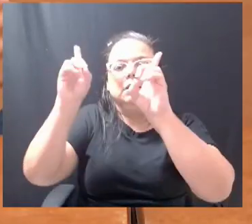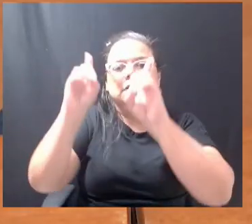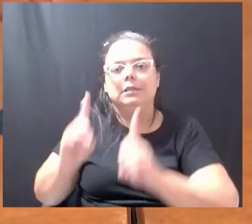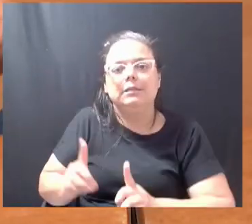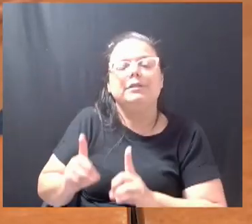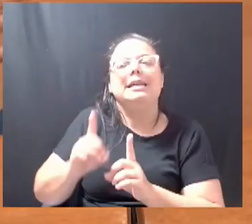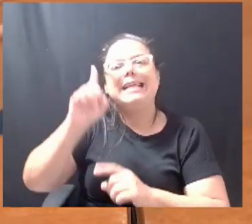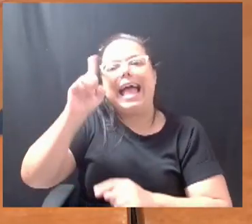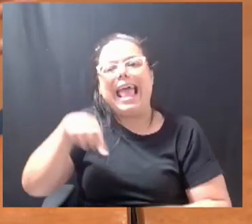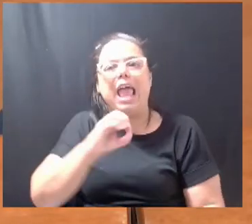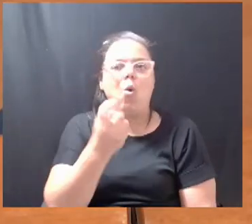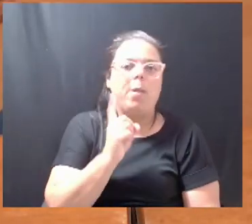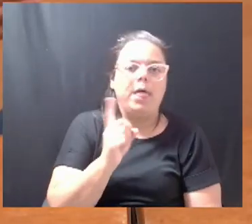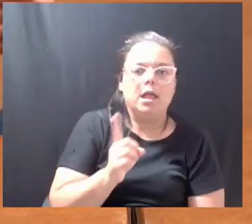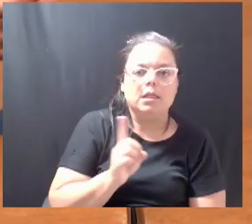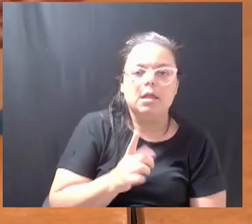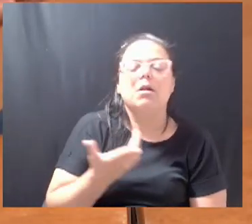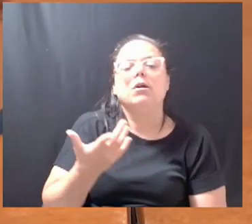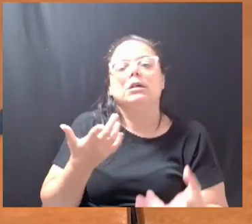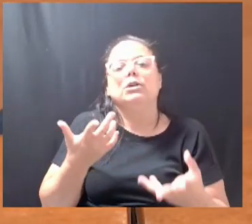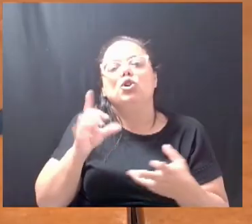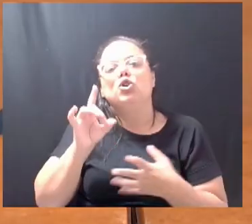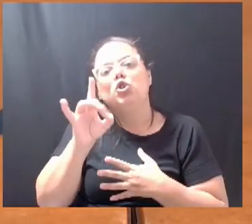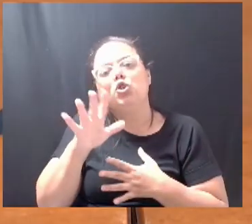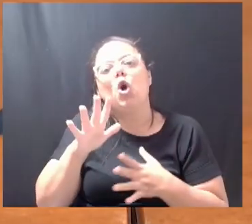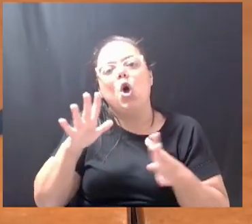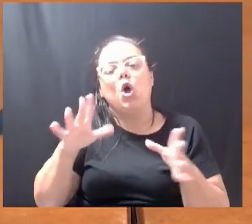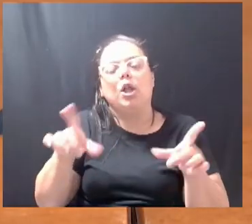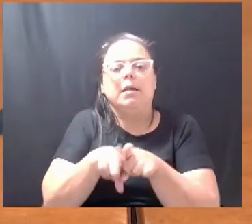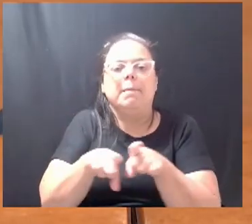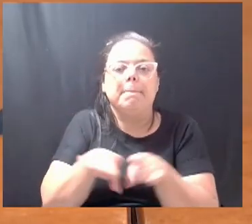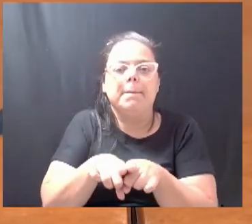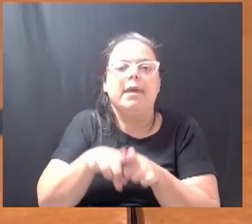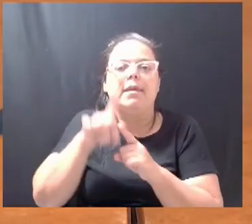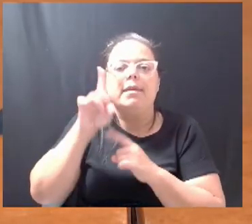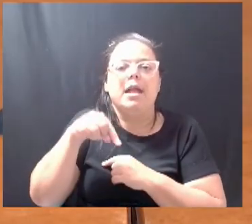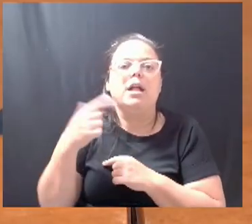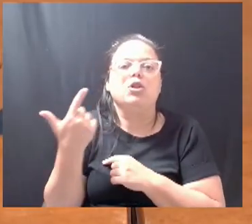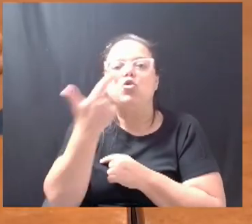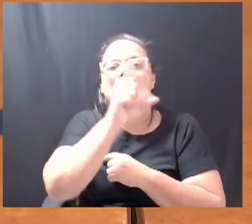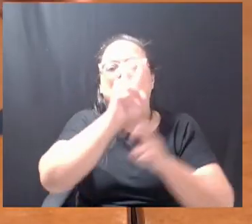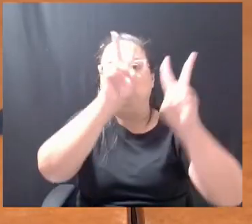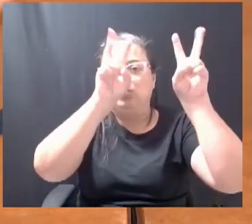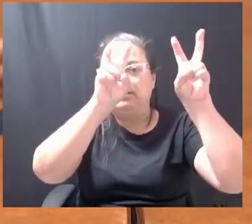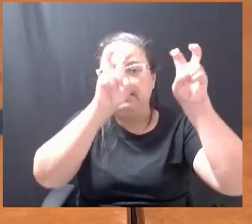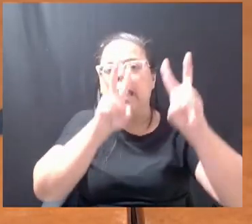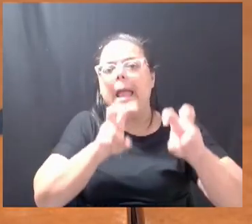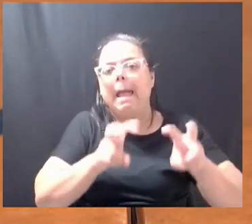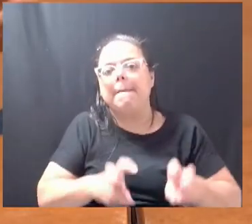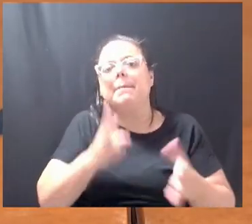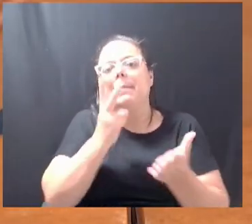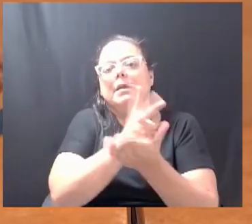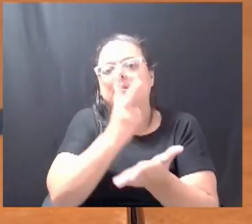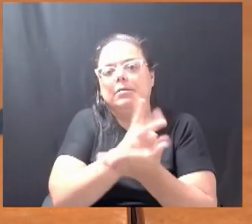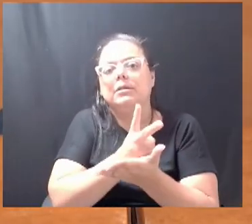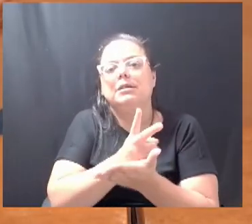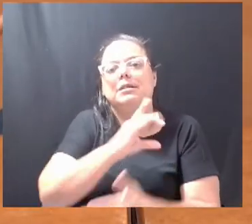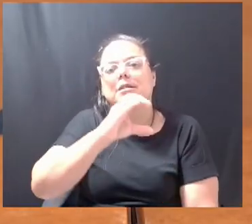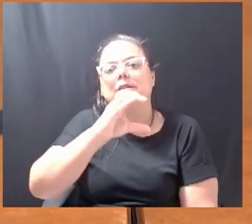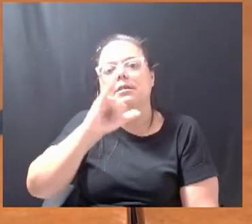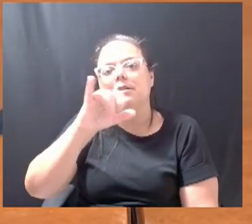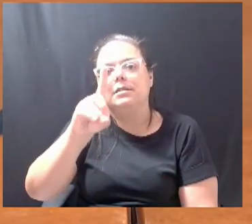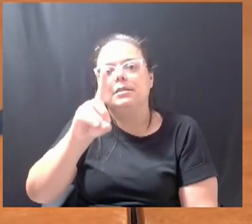E aí isso até se reverbera por outros temas, a própria CID, CIF,